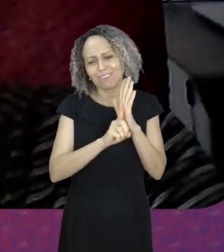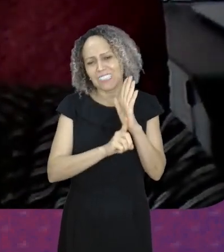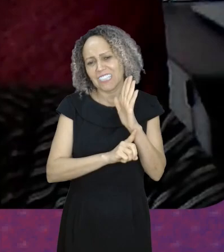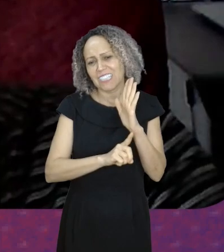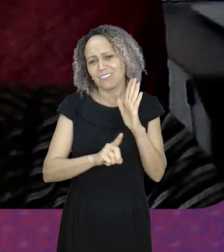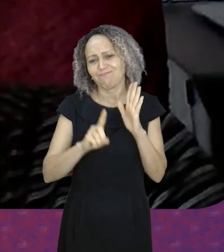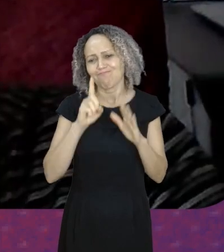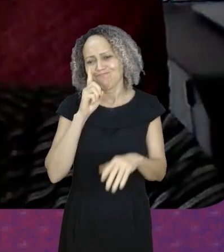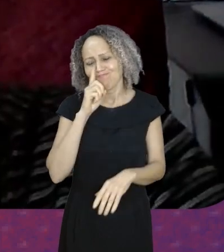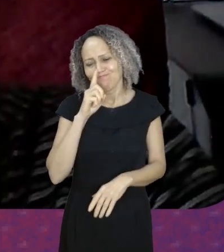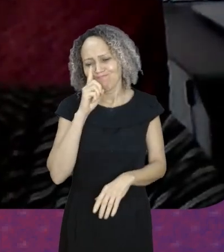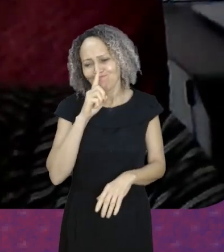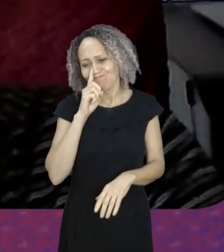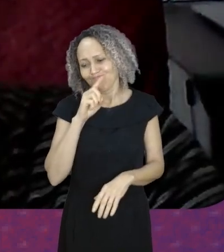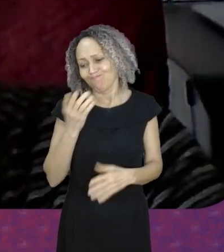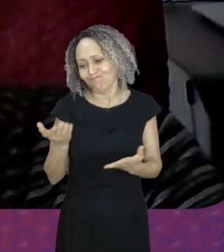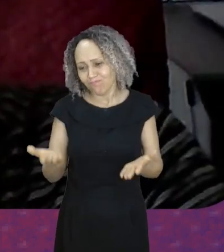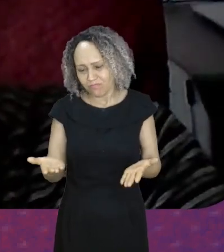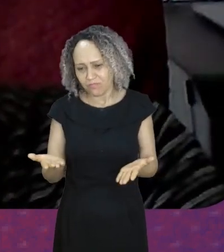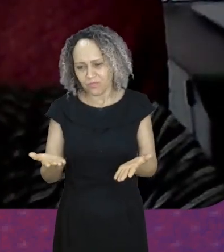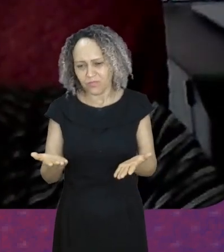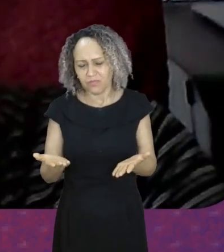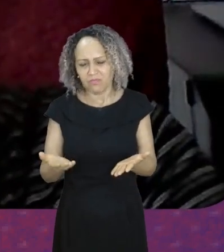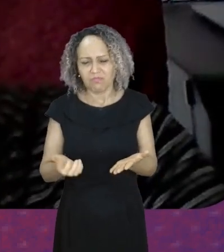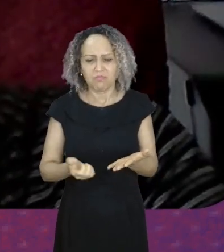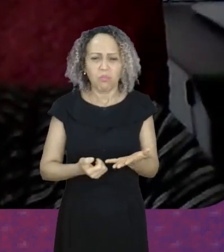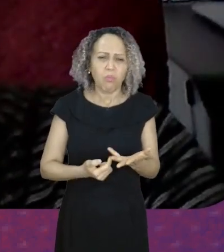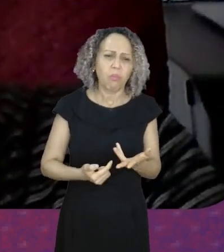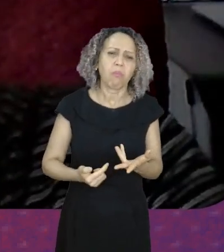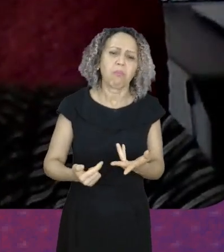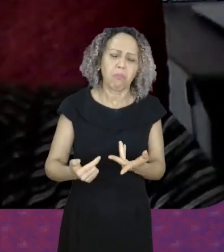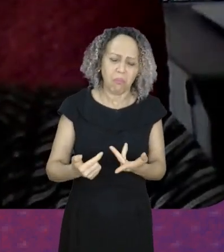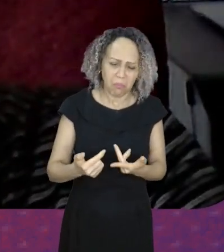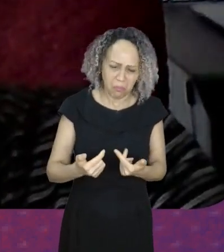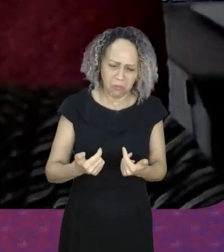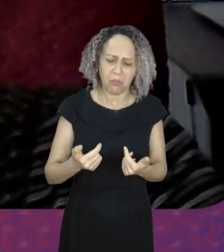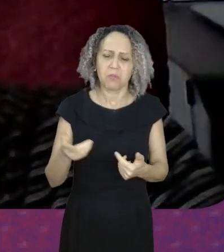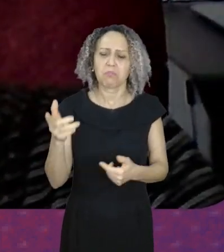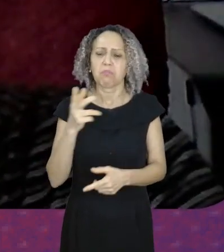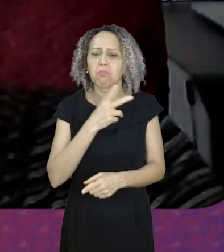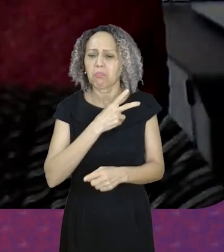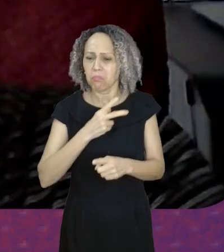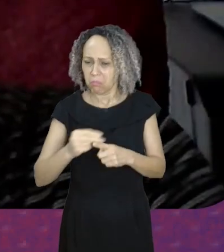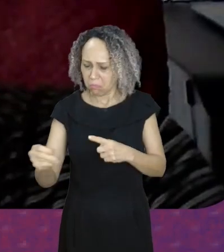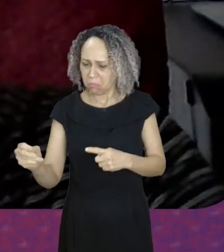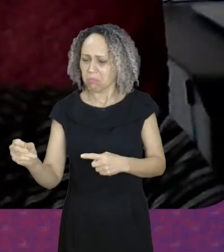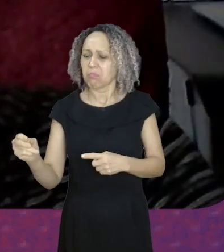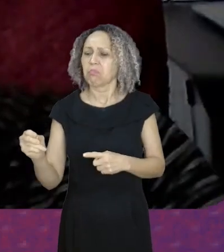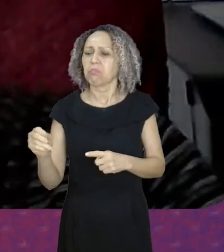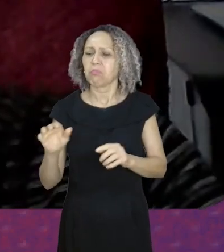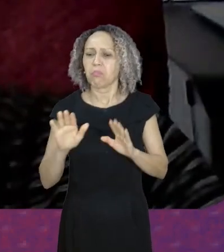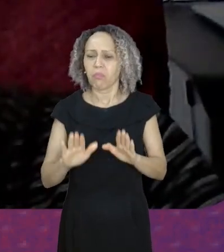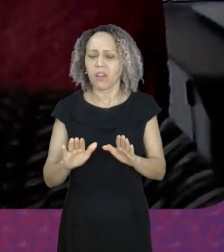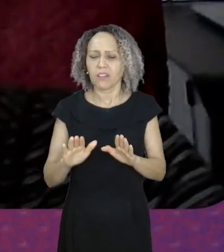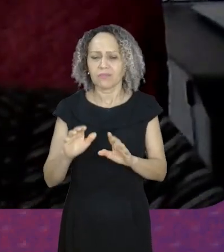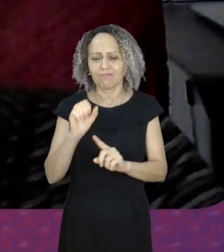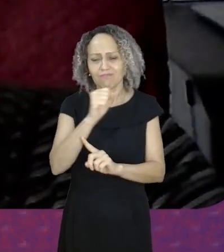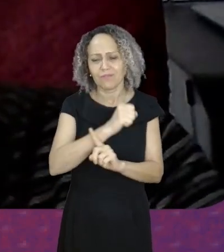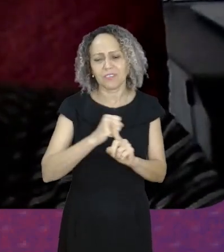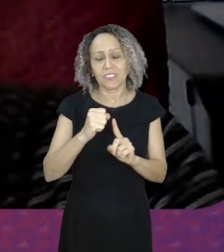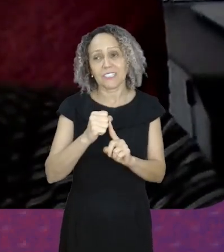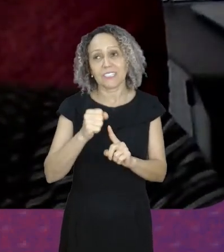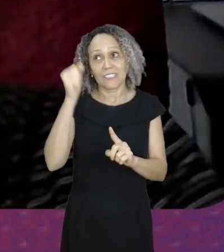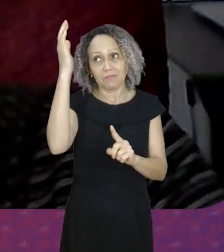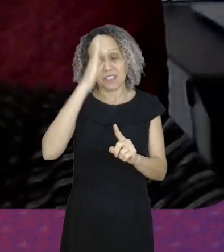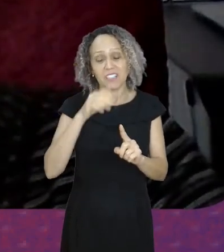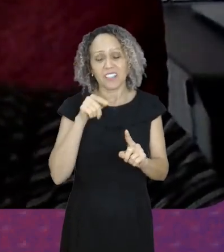plenitude. Muitas coisas foram conquistadas, mas a sociedade brasileira precisa de mais